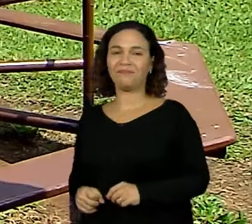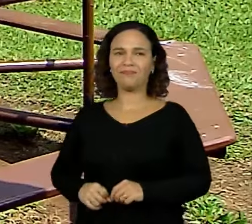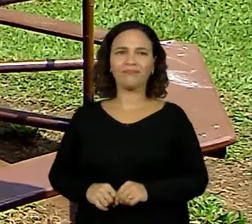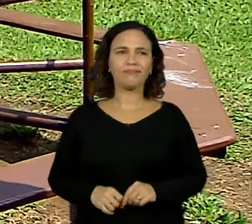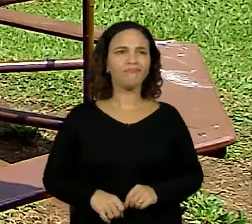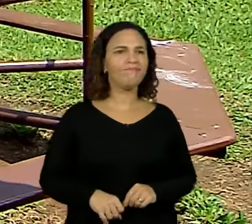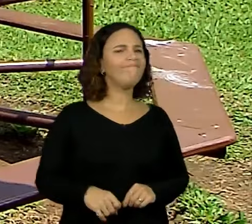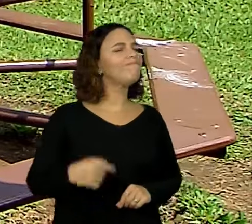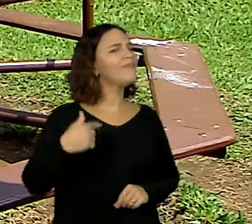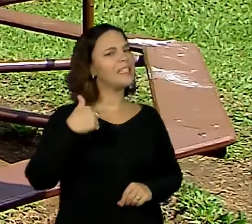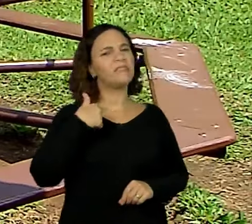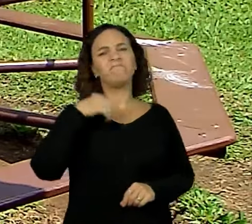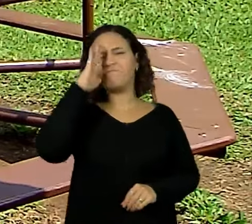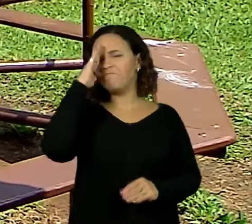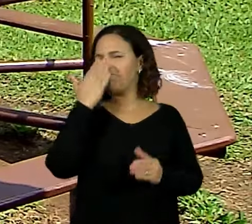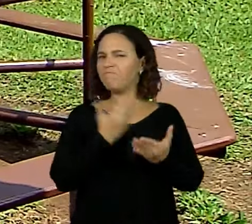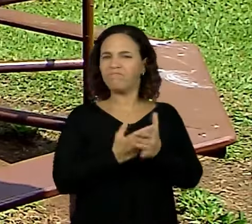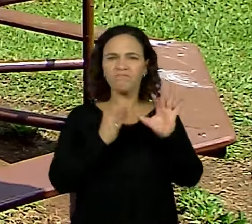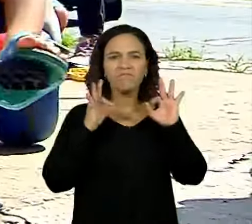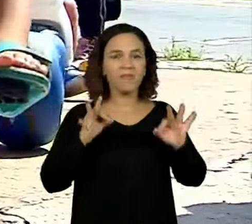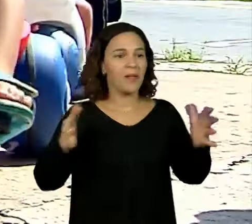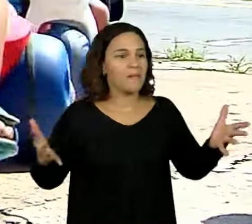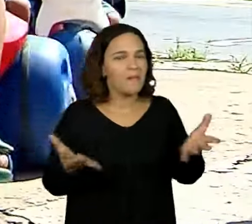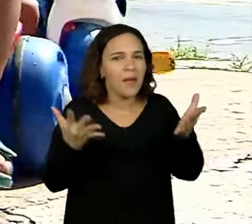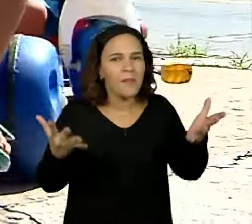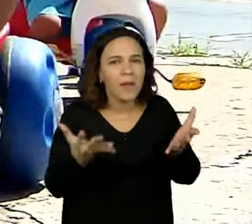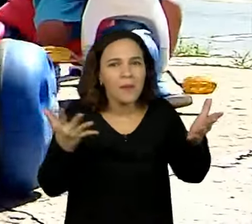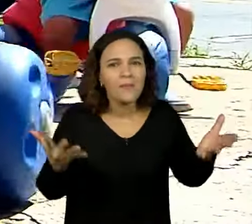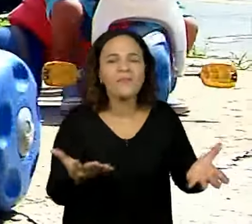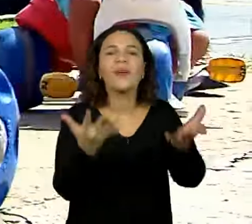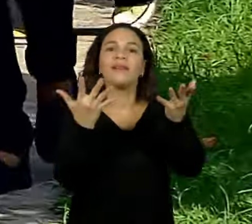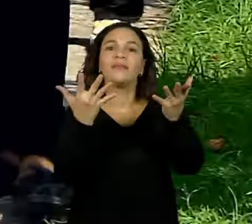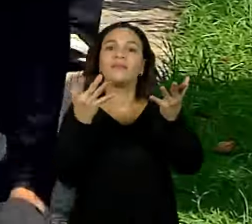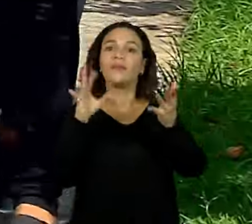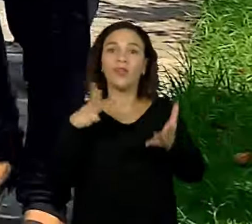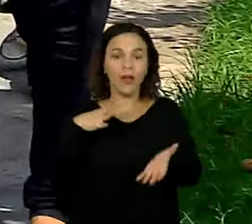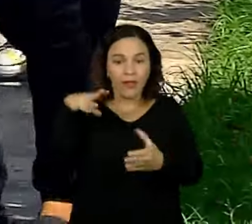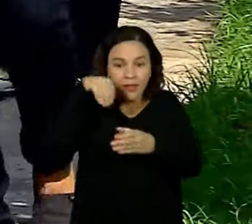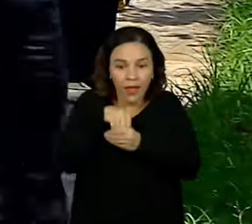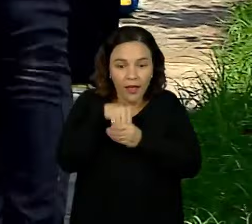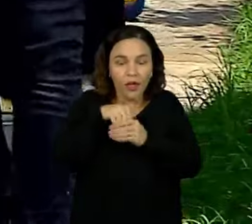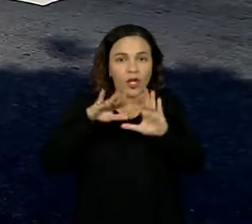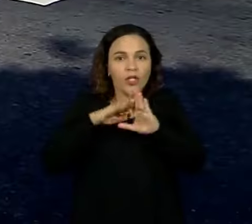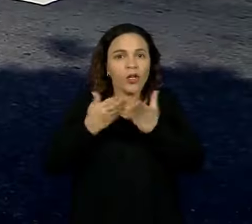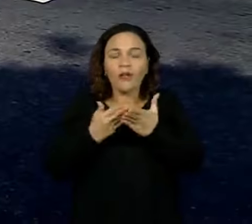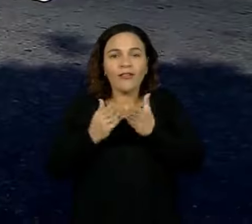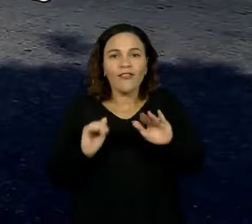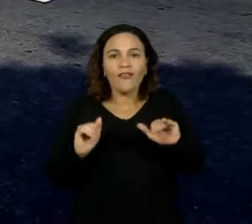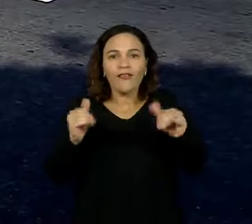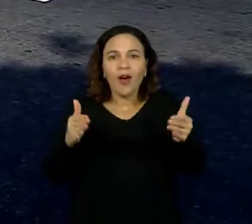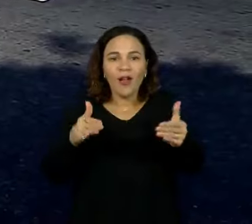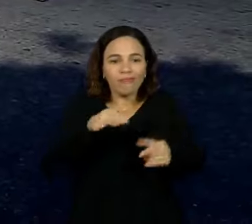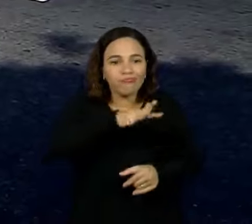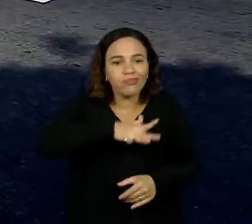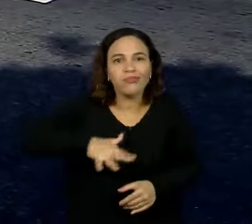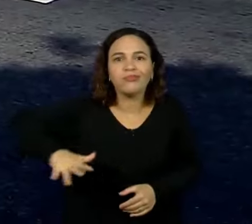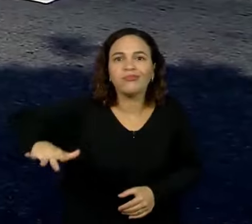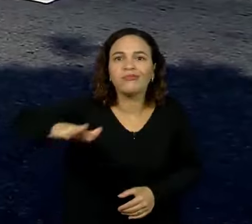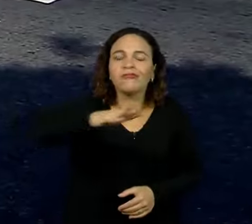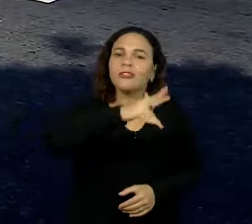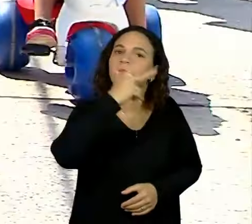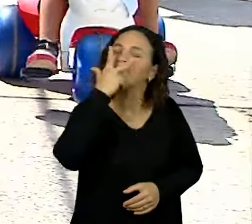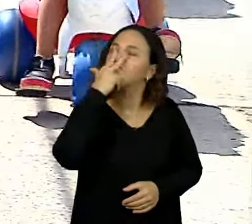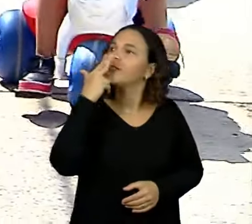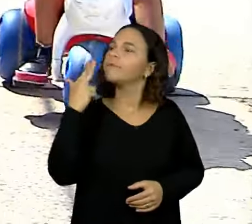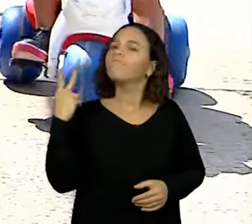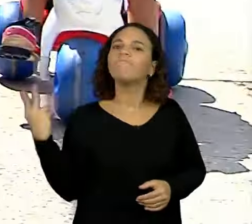que trazer essa possibilidade de sair... Né, sair da unidade é algo muito